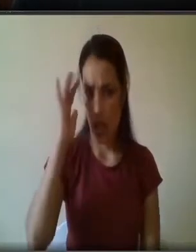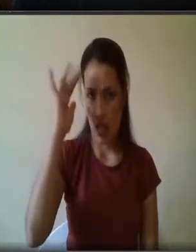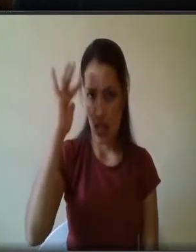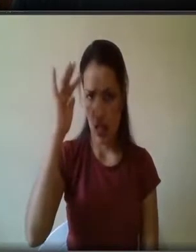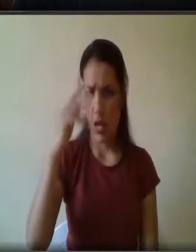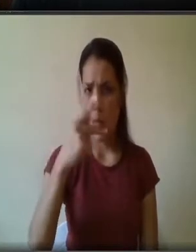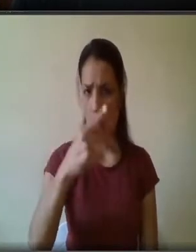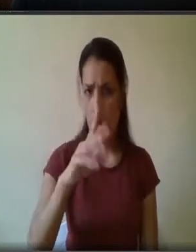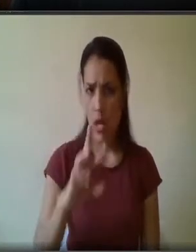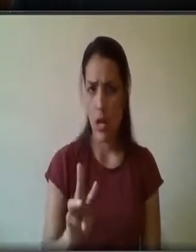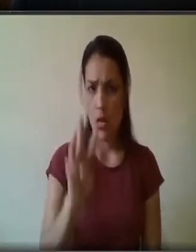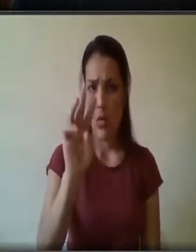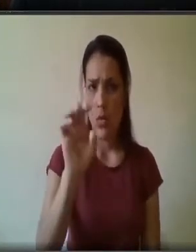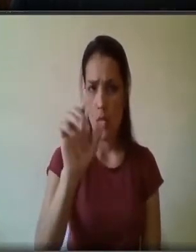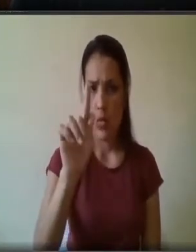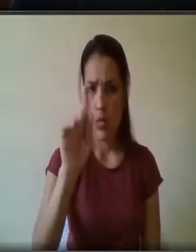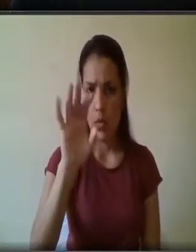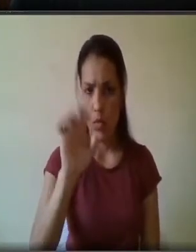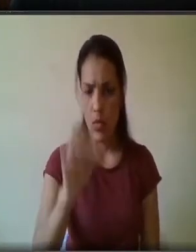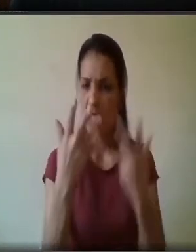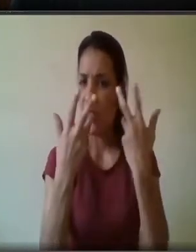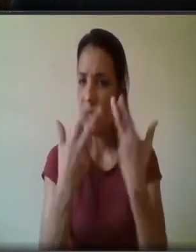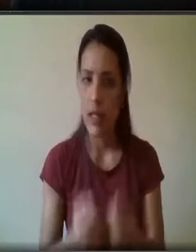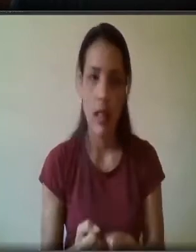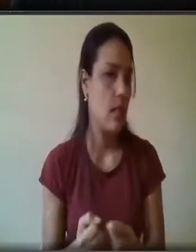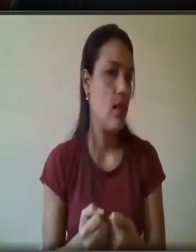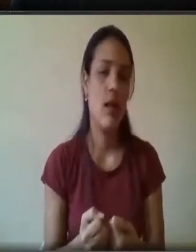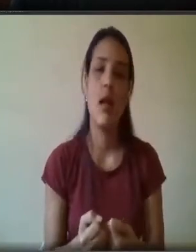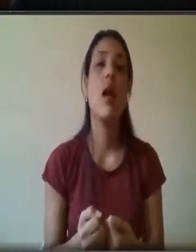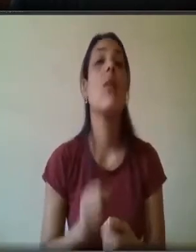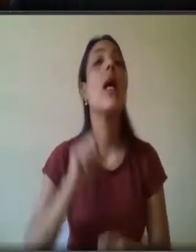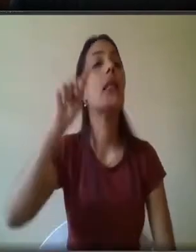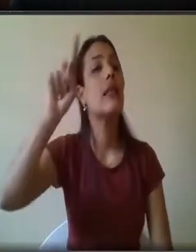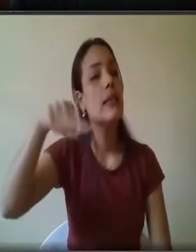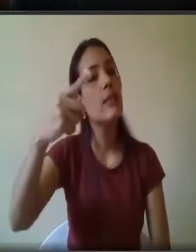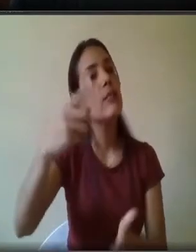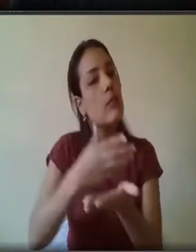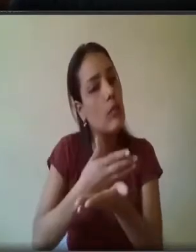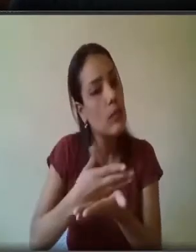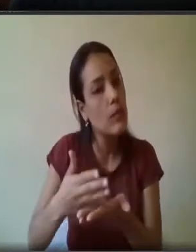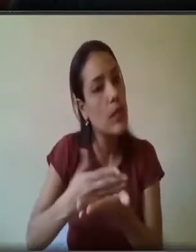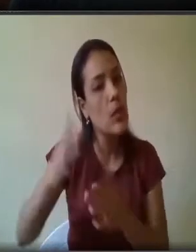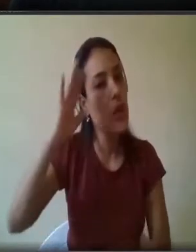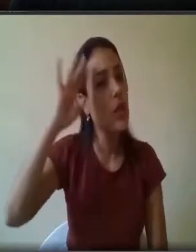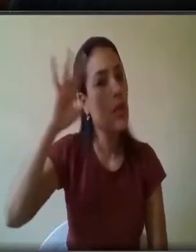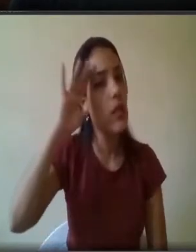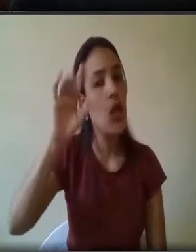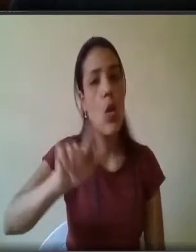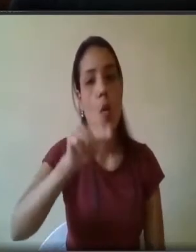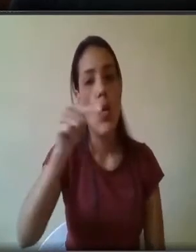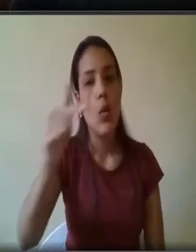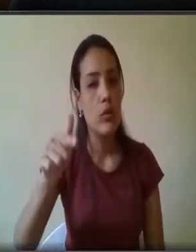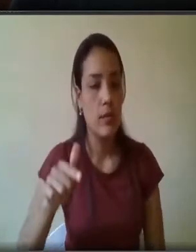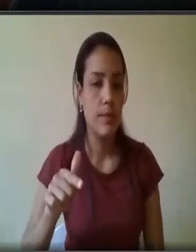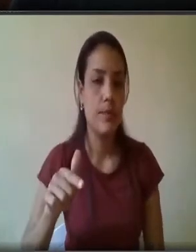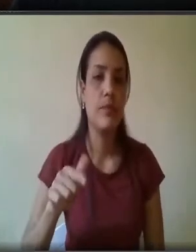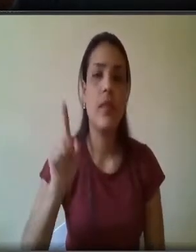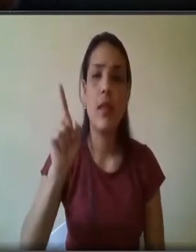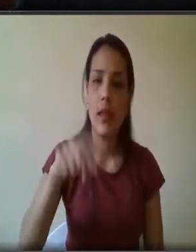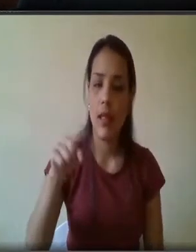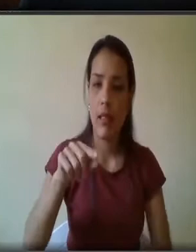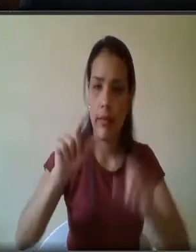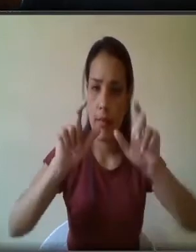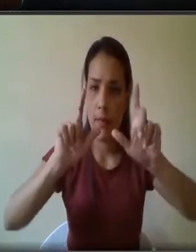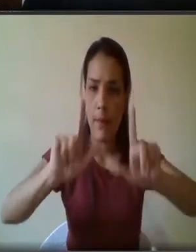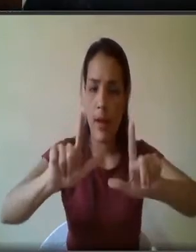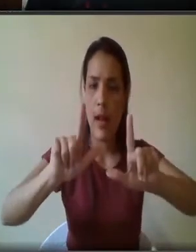anos 70, vai começar uma outra teoria, que é a teoria das placas tectônicas, que é a